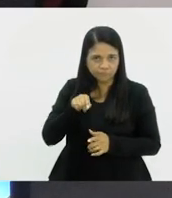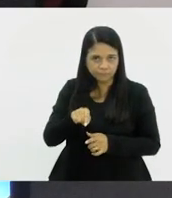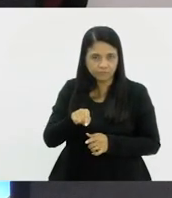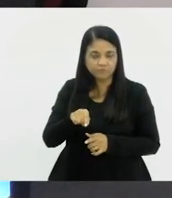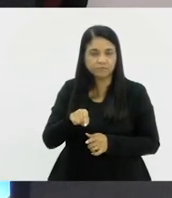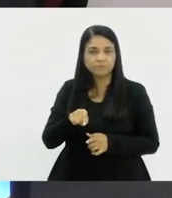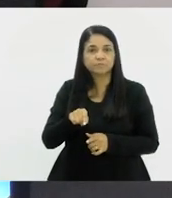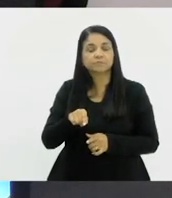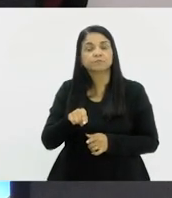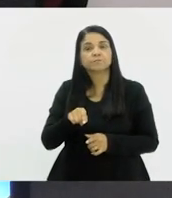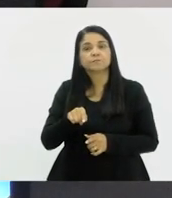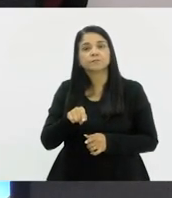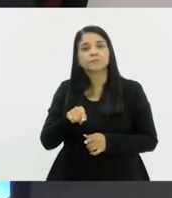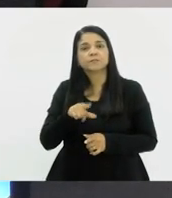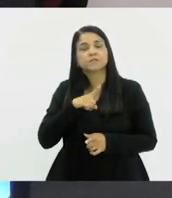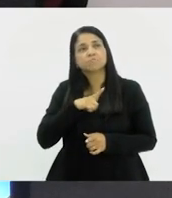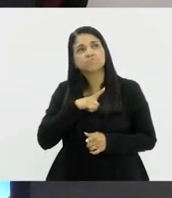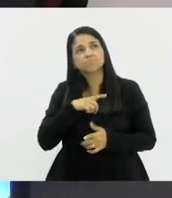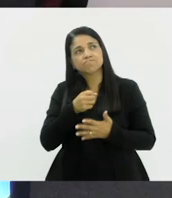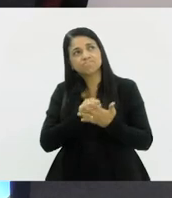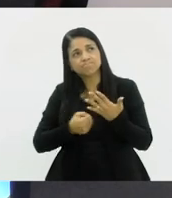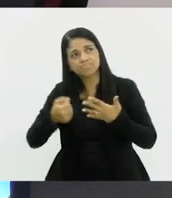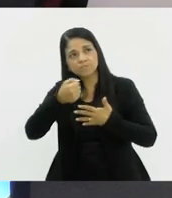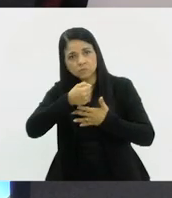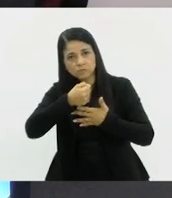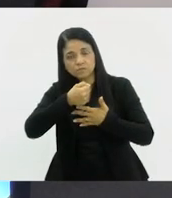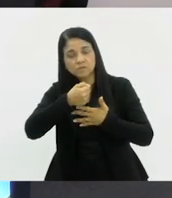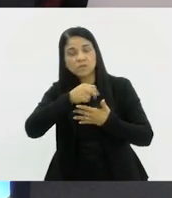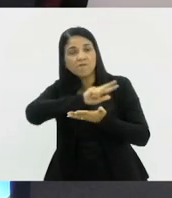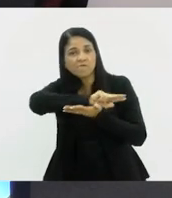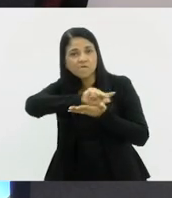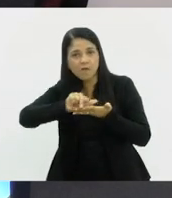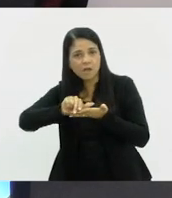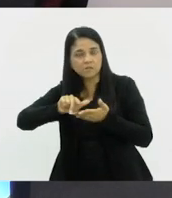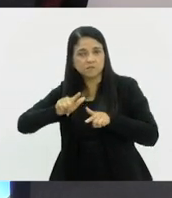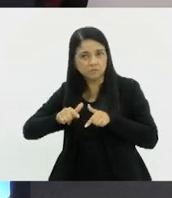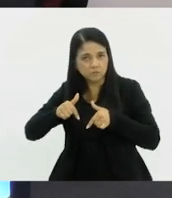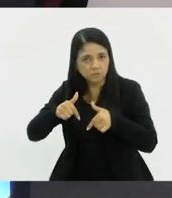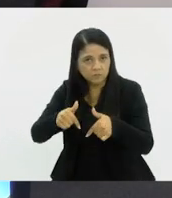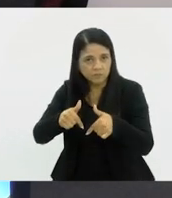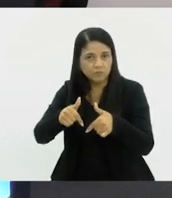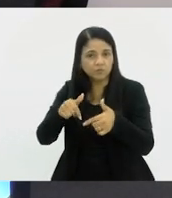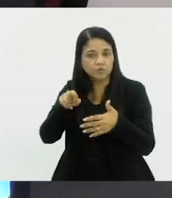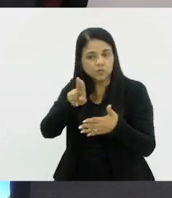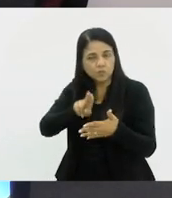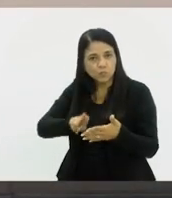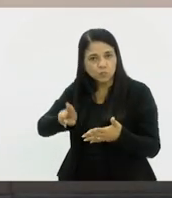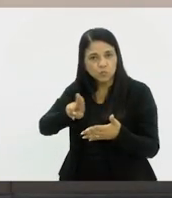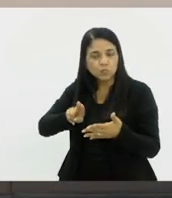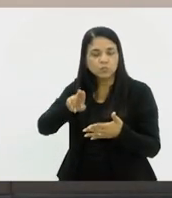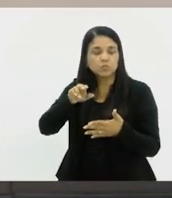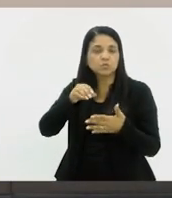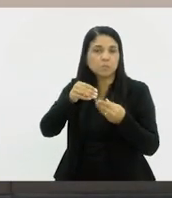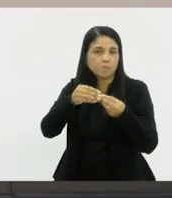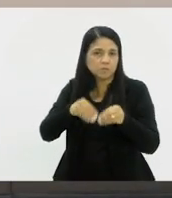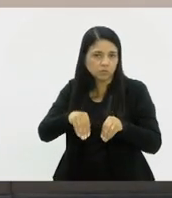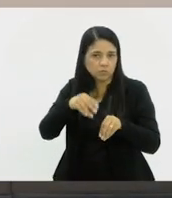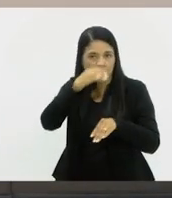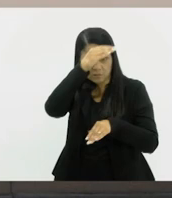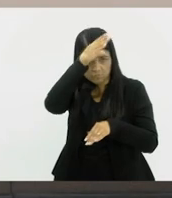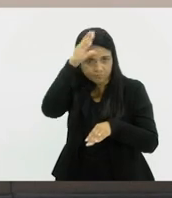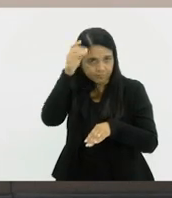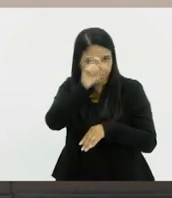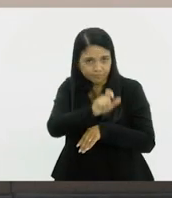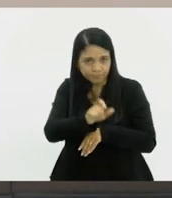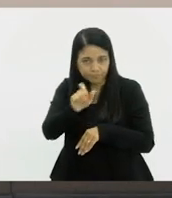era uma que consider várias ações de consumidores que sentiam prejudicados como mero